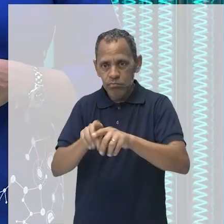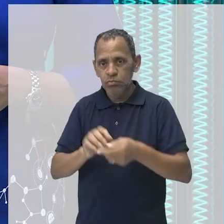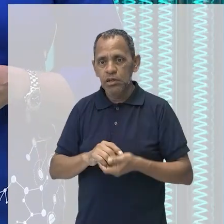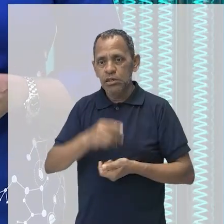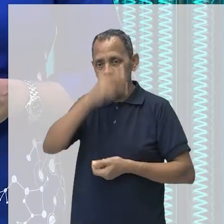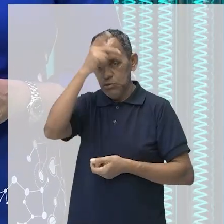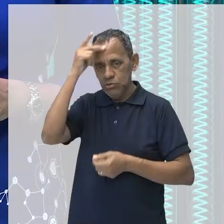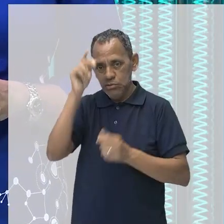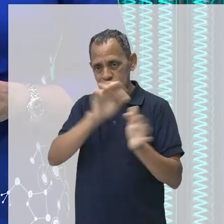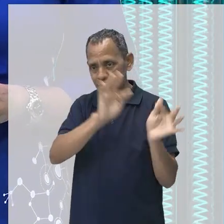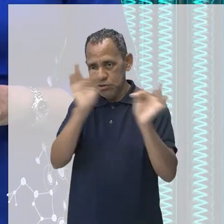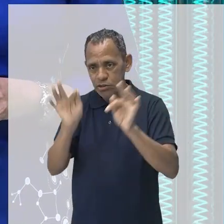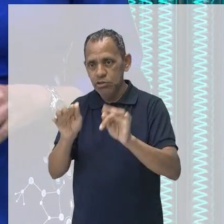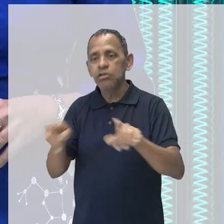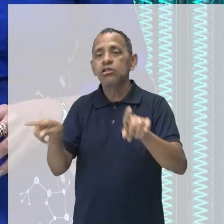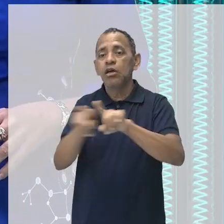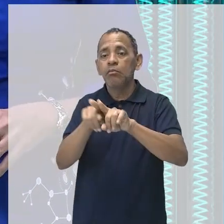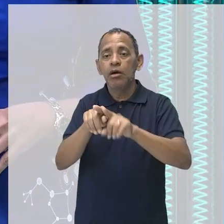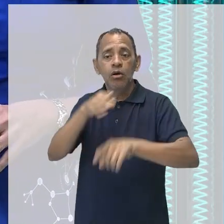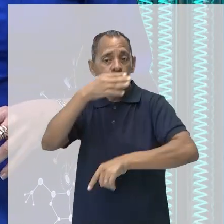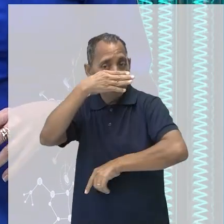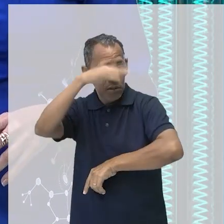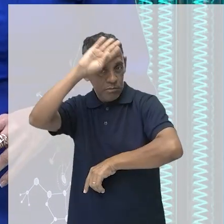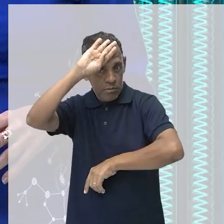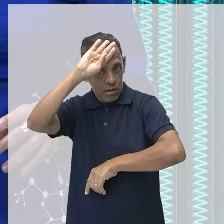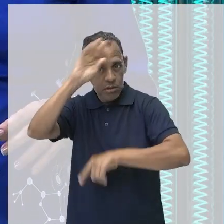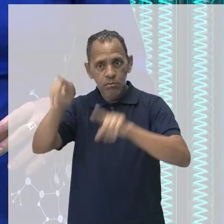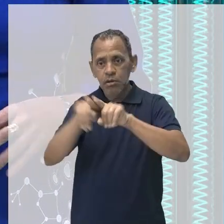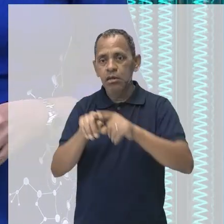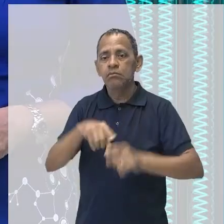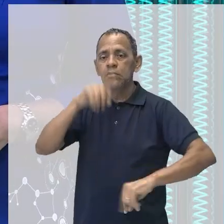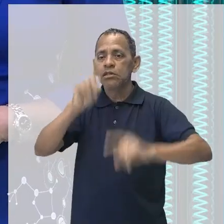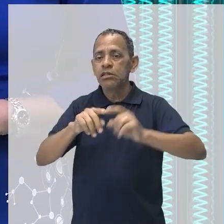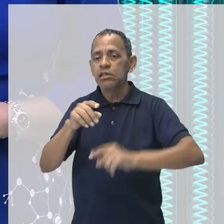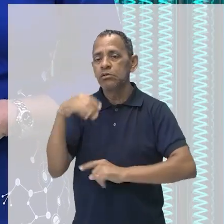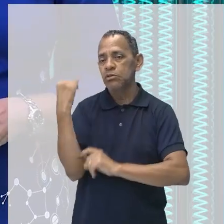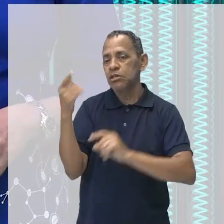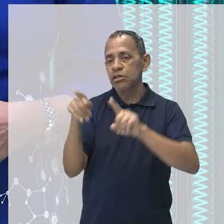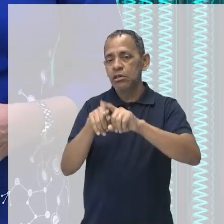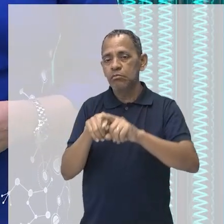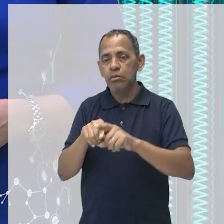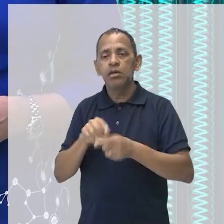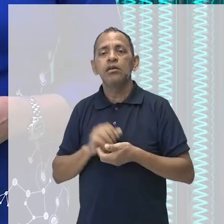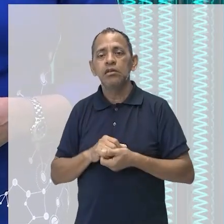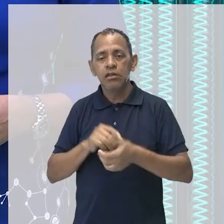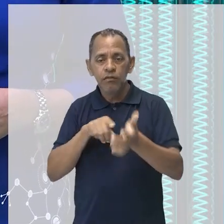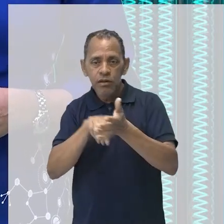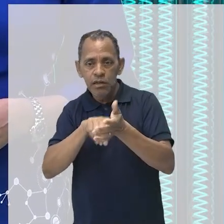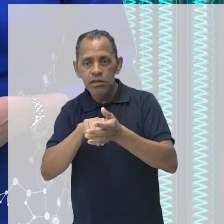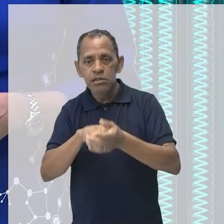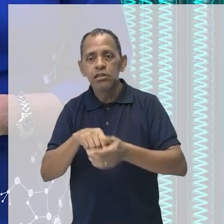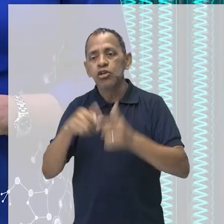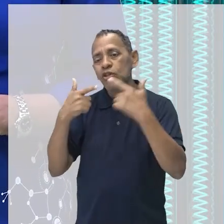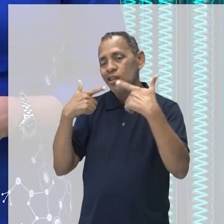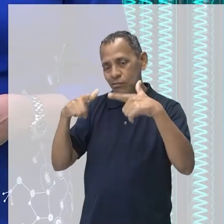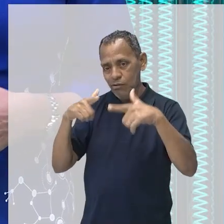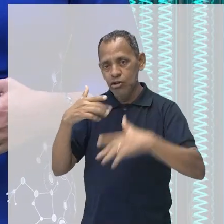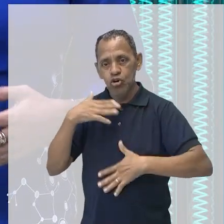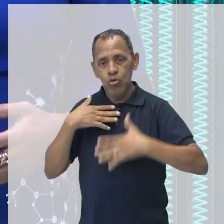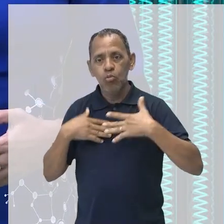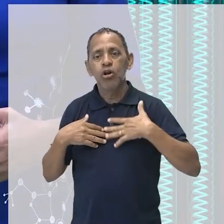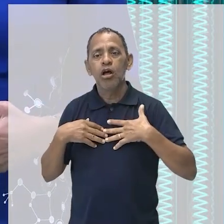jogos dramáticos, certo? Que são ferramentas valiosas na exploração da linguagem corporal, vocal e